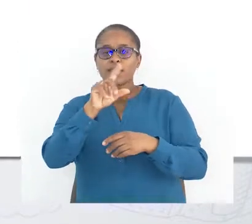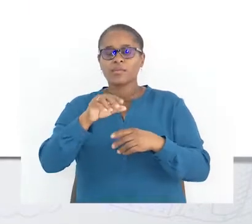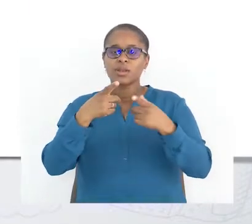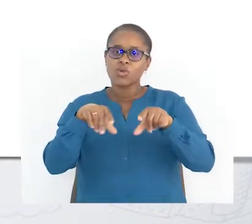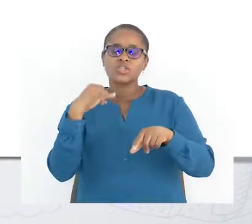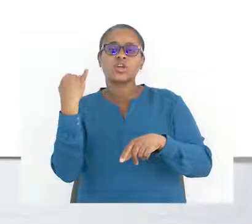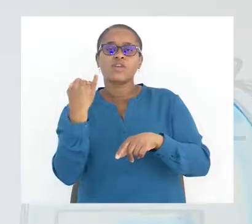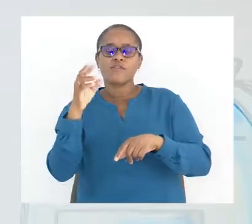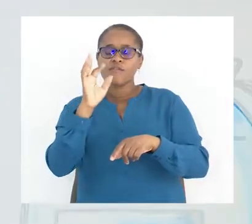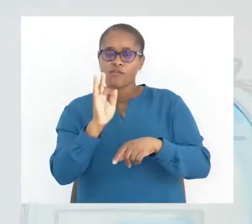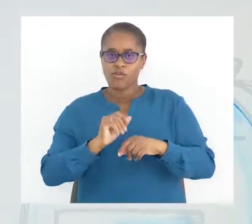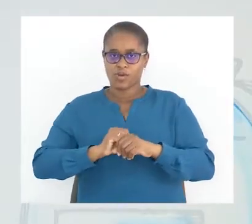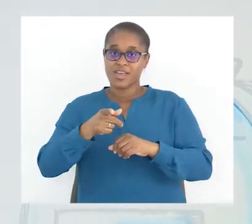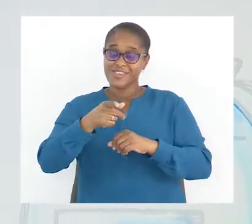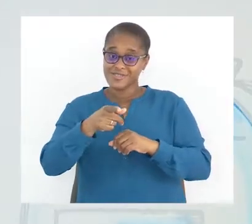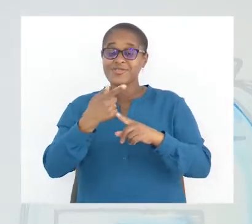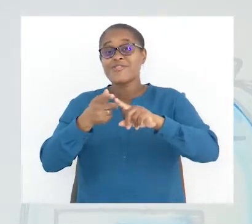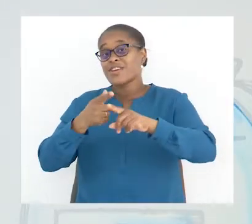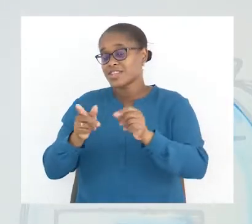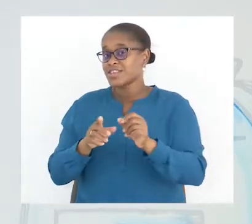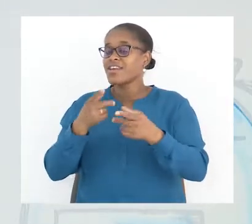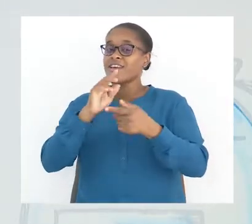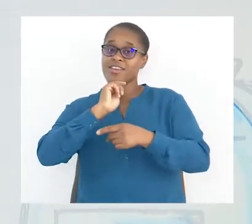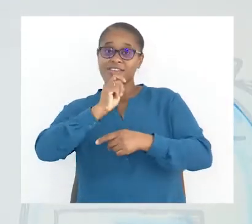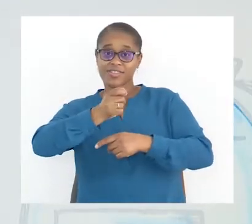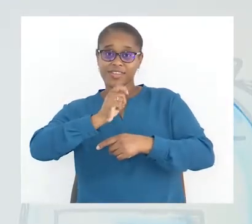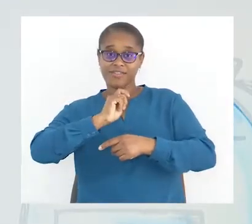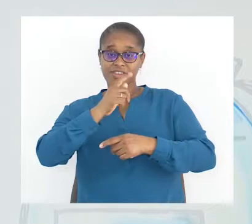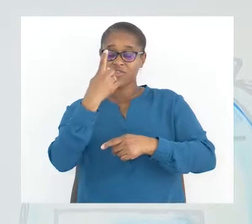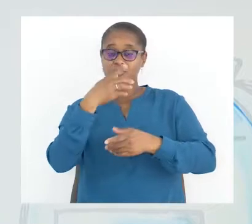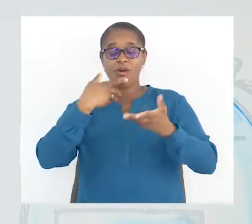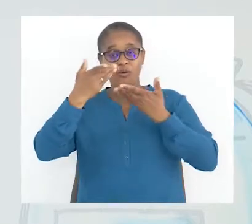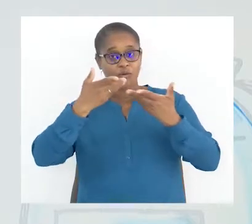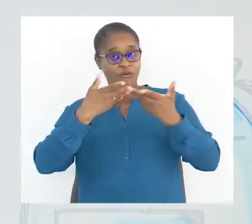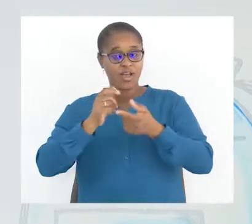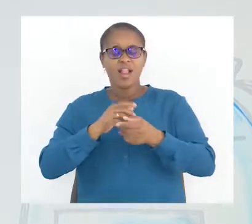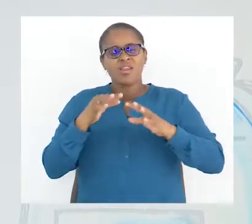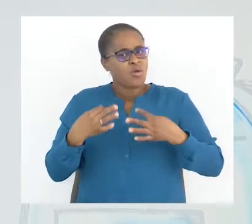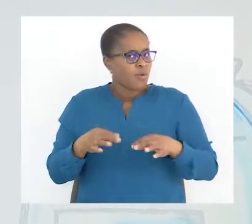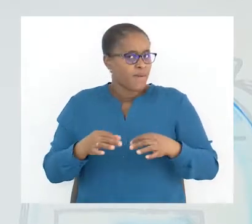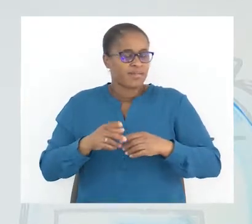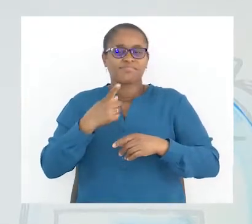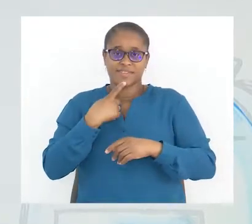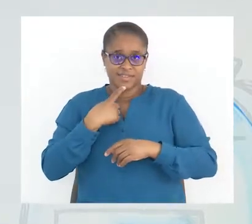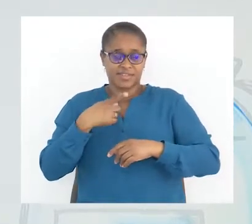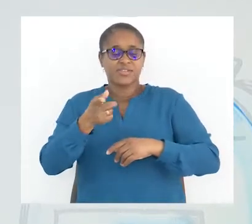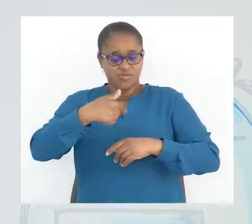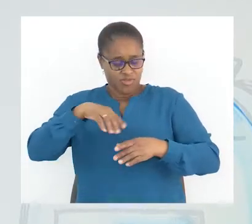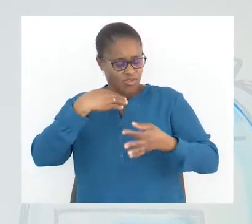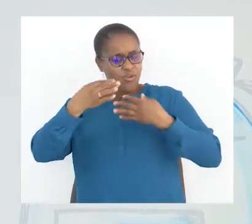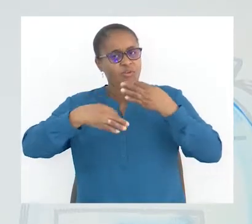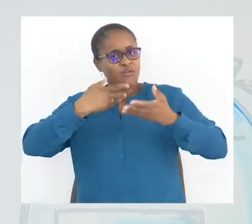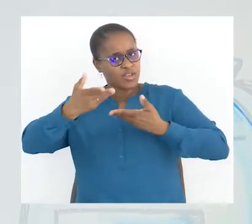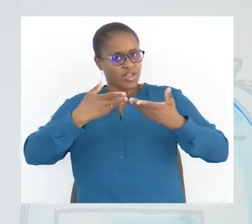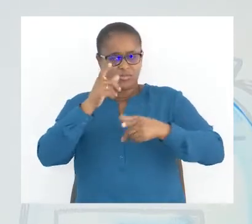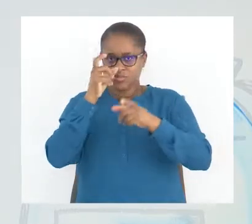e informal. É isso que diferencia a entrevista de uma conversa normal. Tá bem? Nós